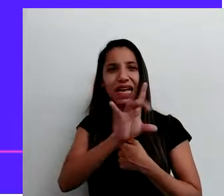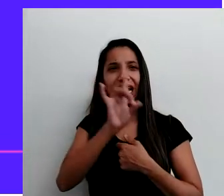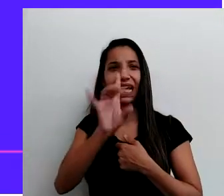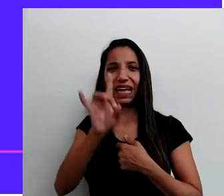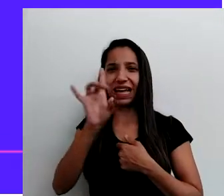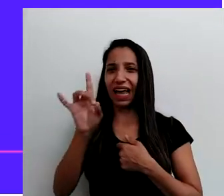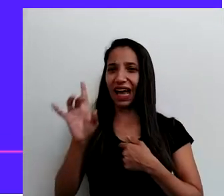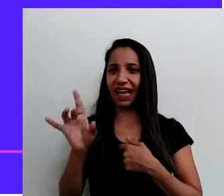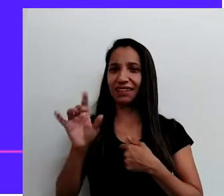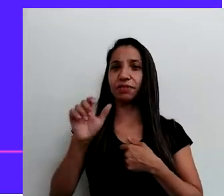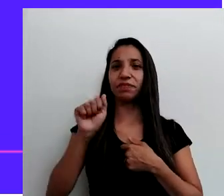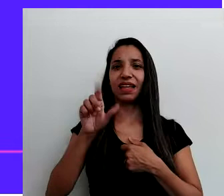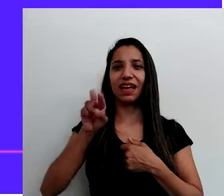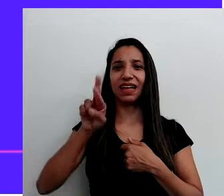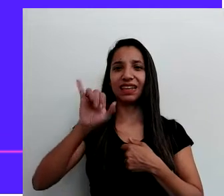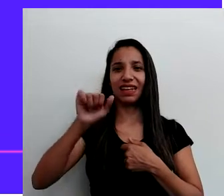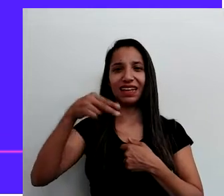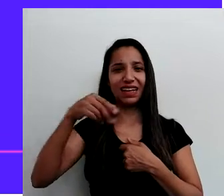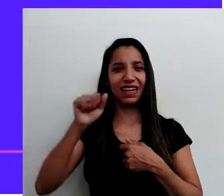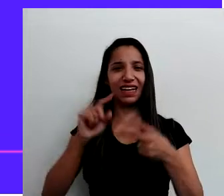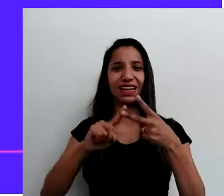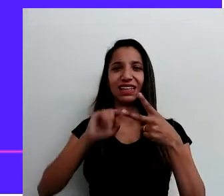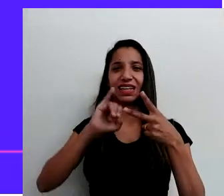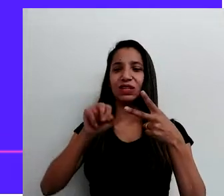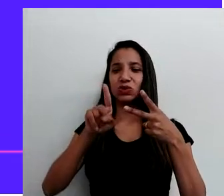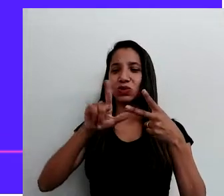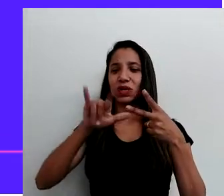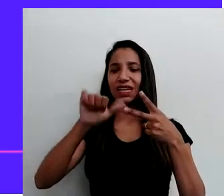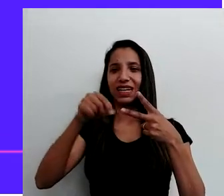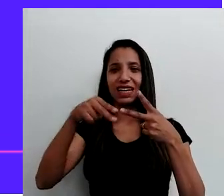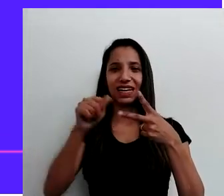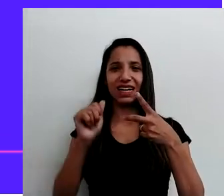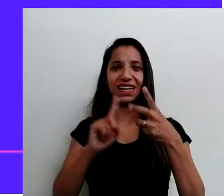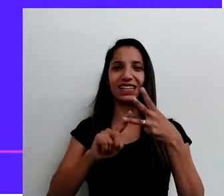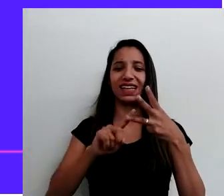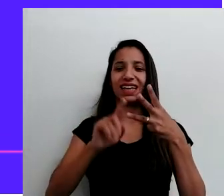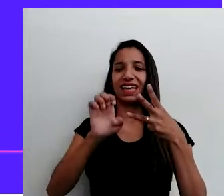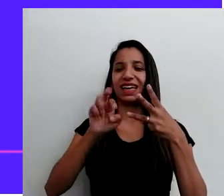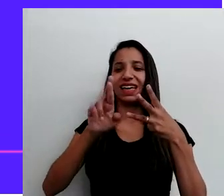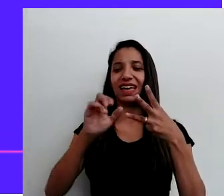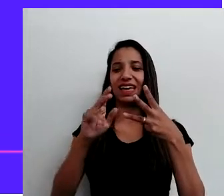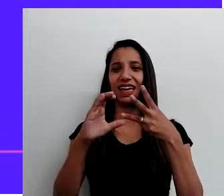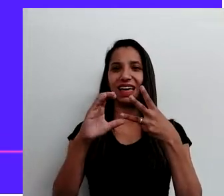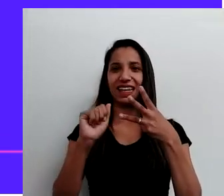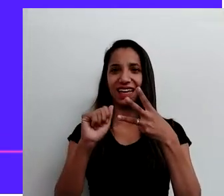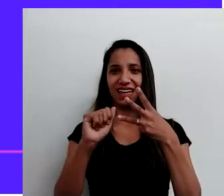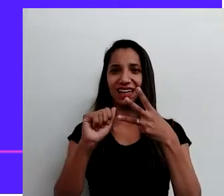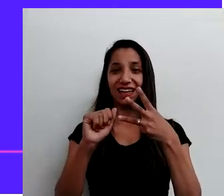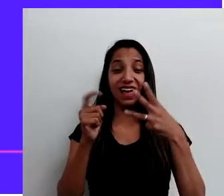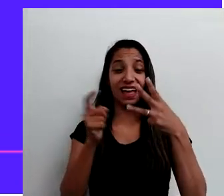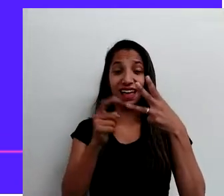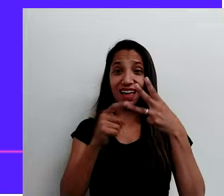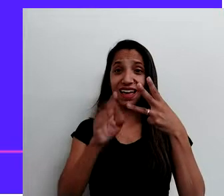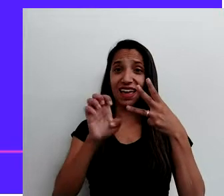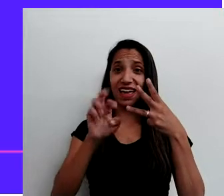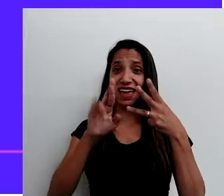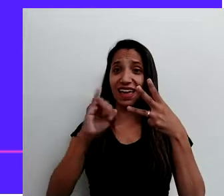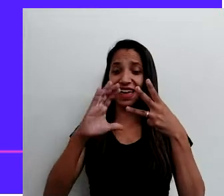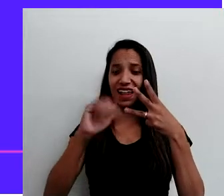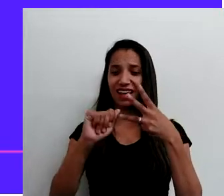Adriana, Juliana e Érica. Érica, que é meio um pouco filha profissional,